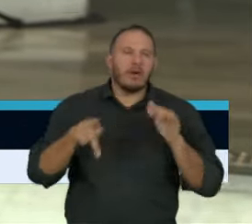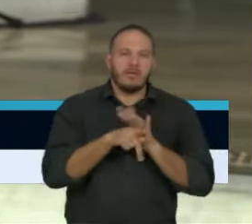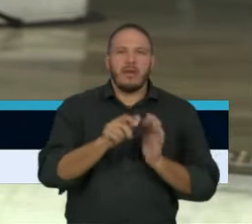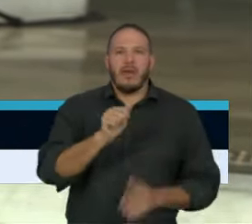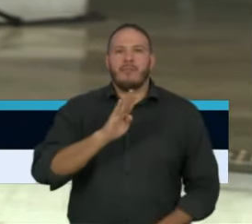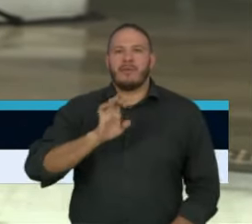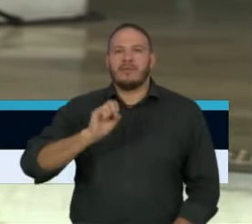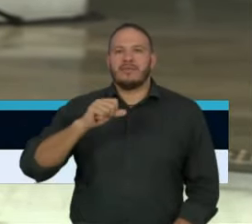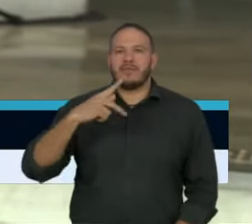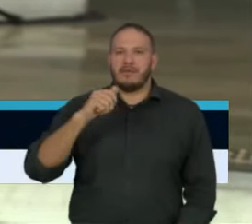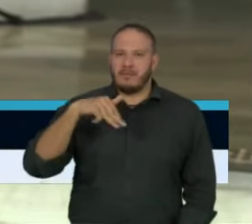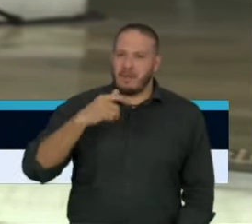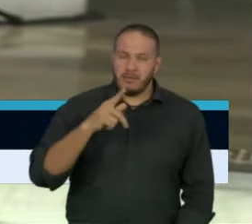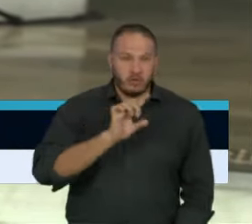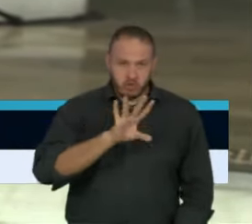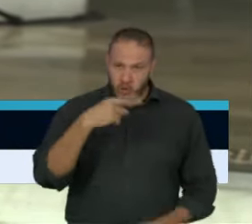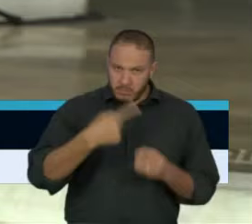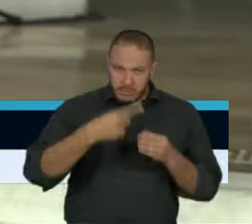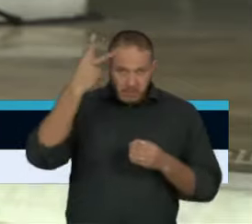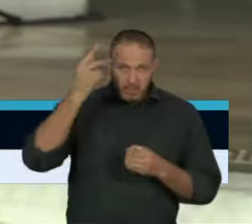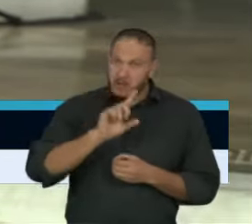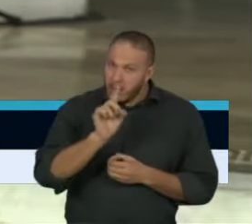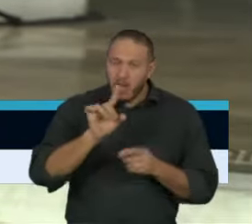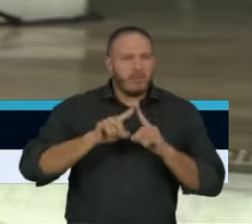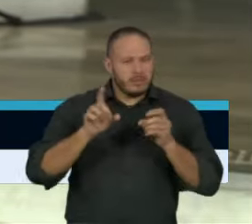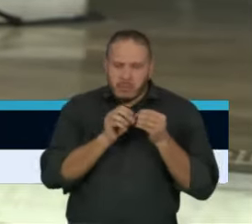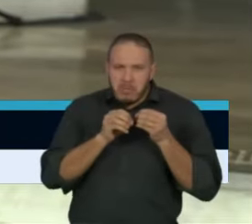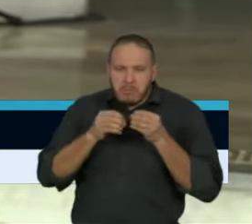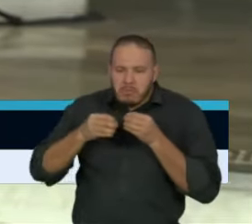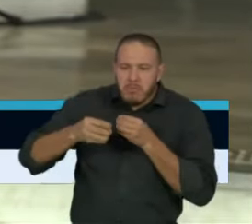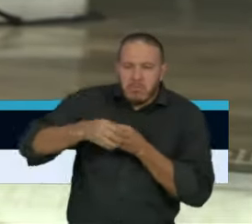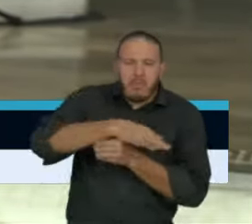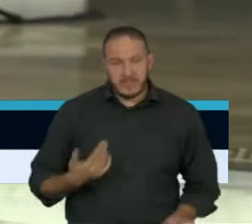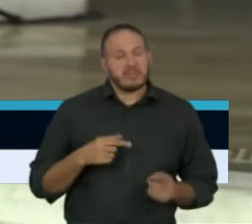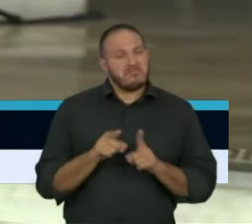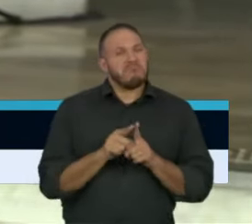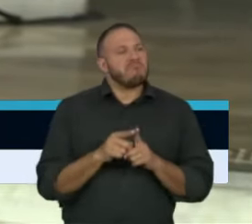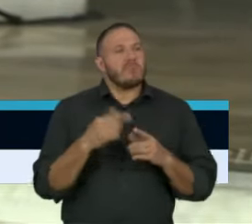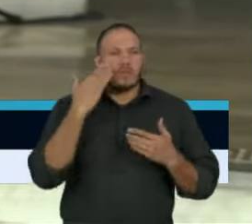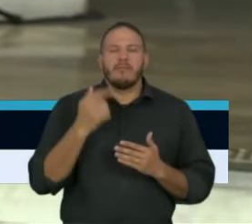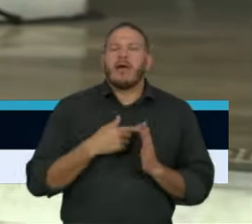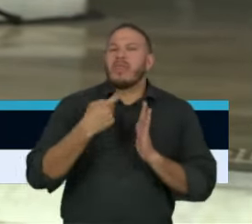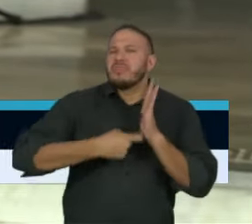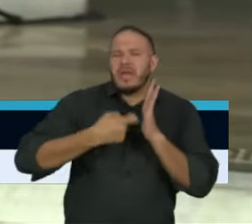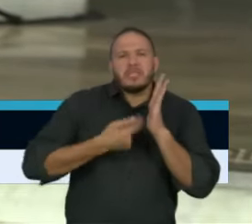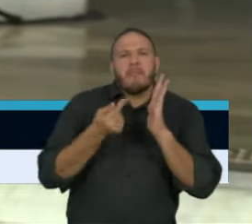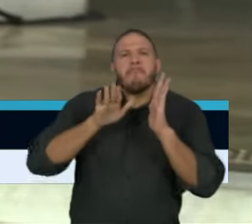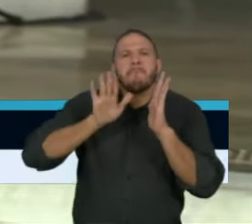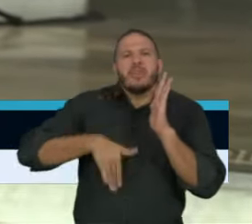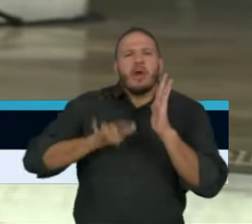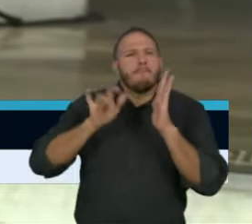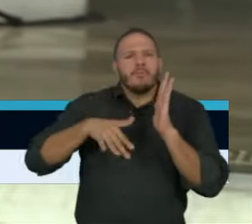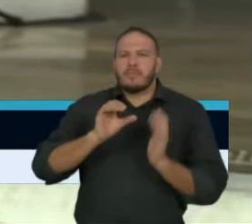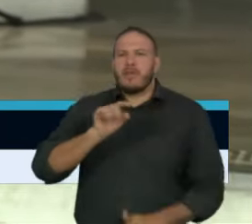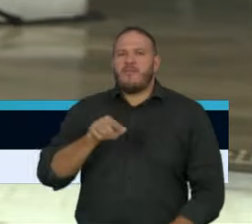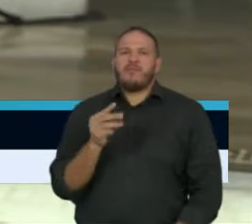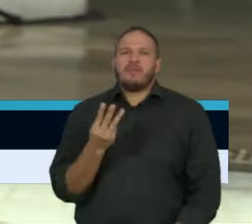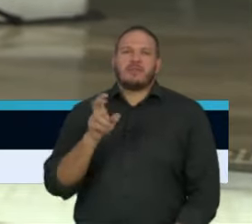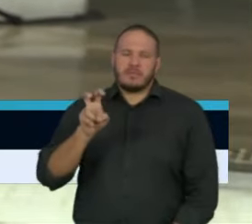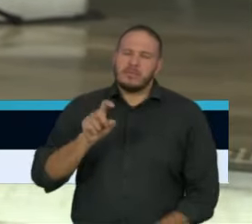que atende não somente o município de São Paulo, mas todos os municípios do estado. A taxa que existe no mercado, mas fica também